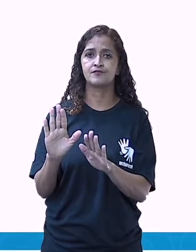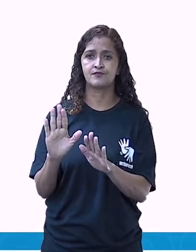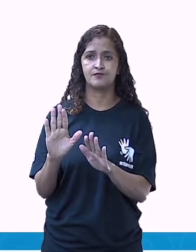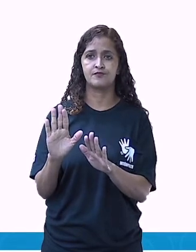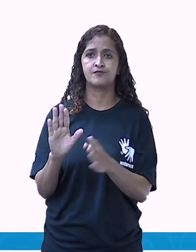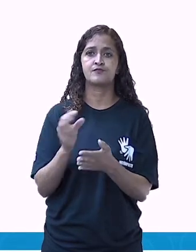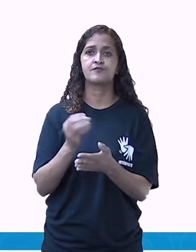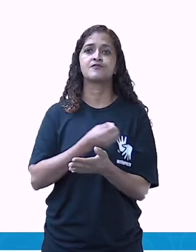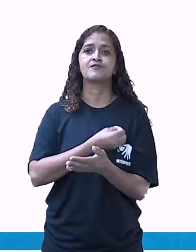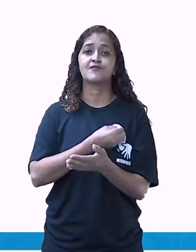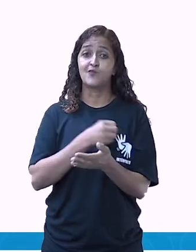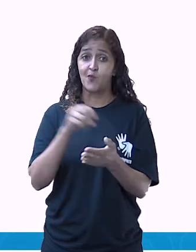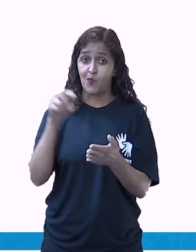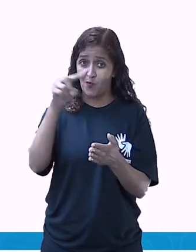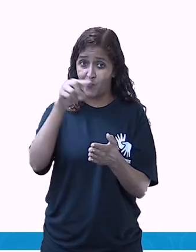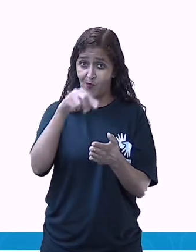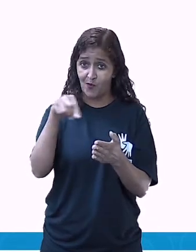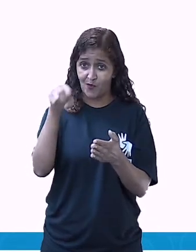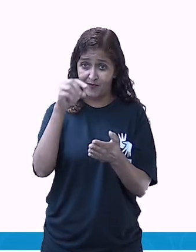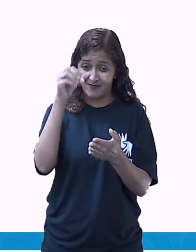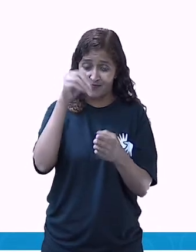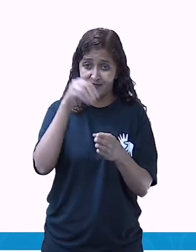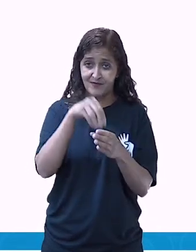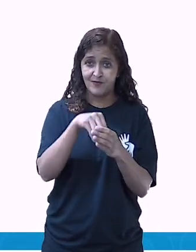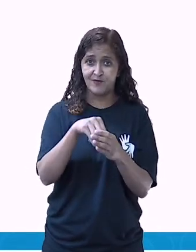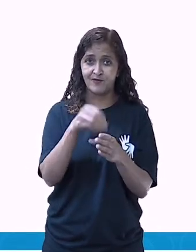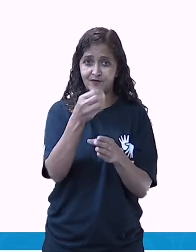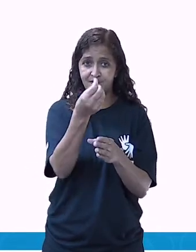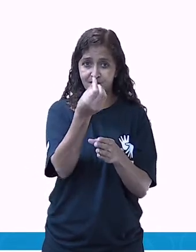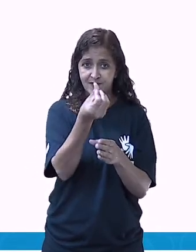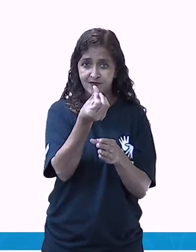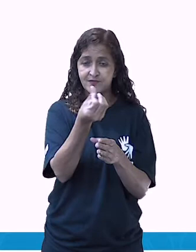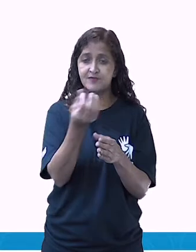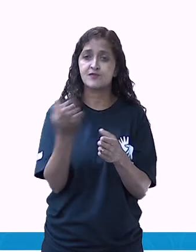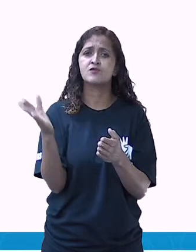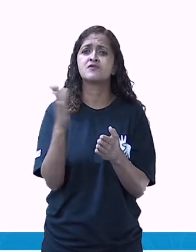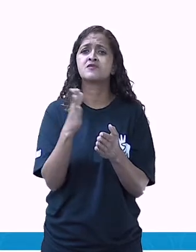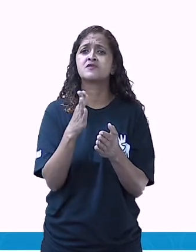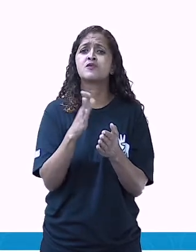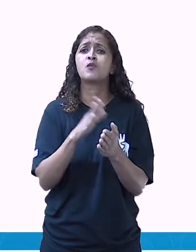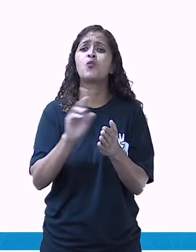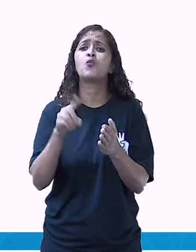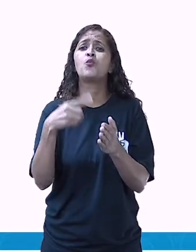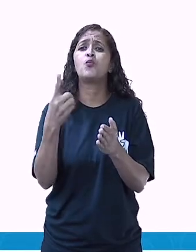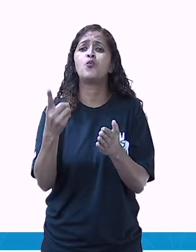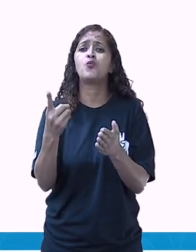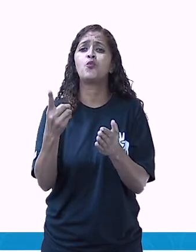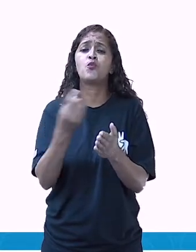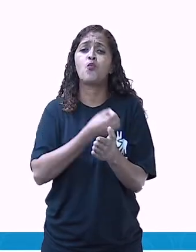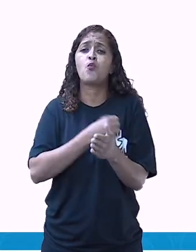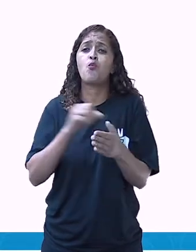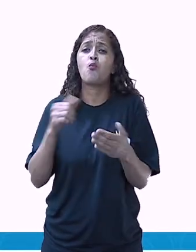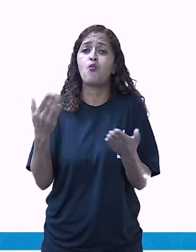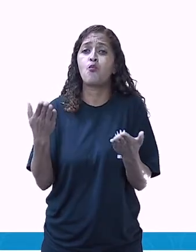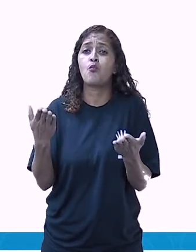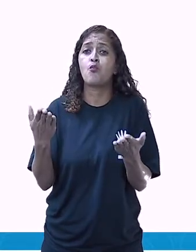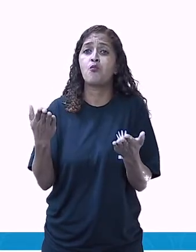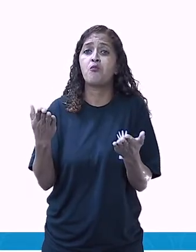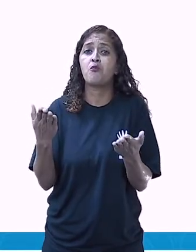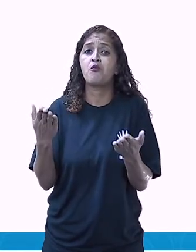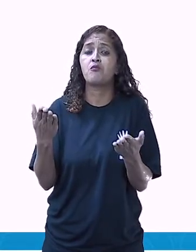Número 6, tá? E depois do 6, um número a mais